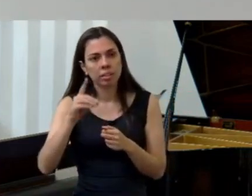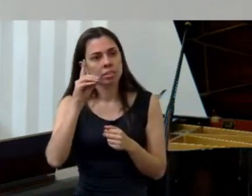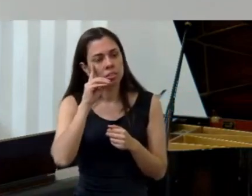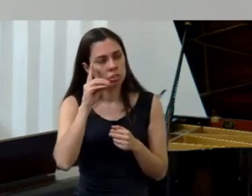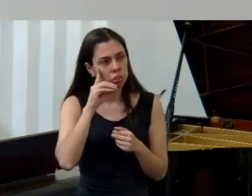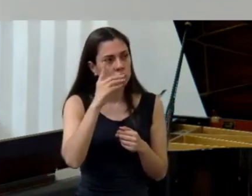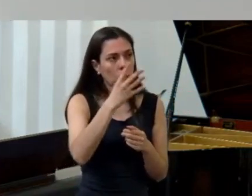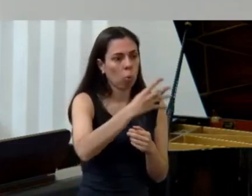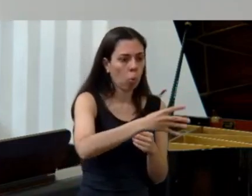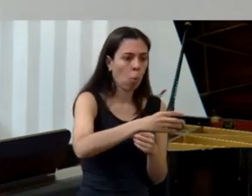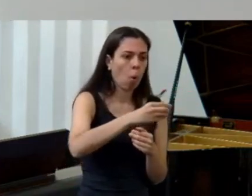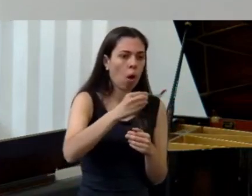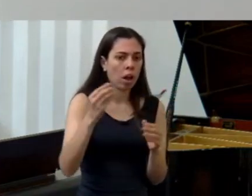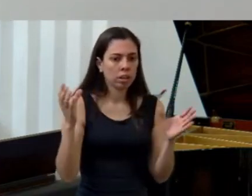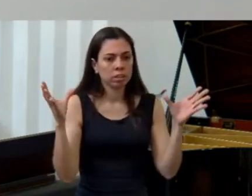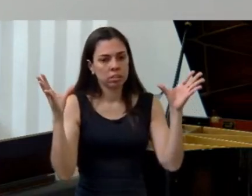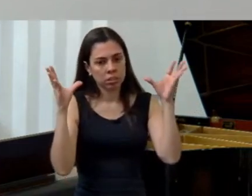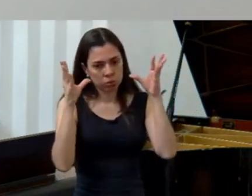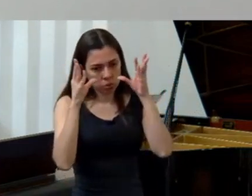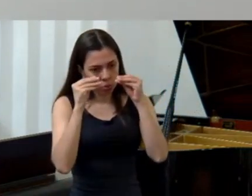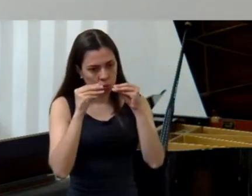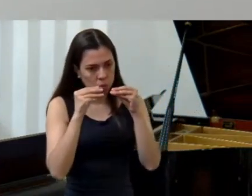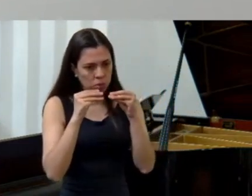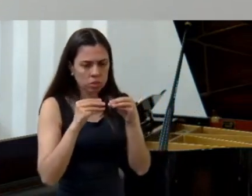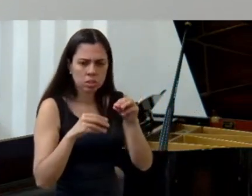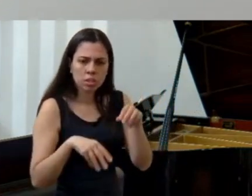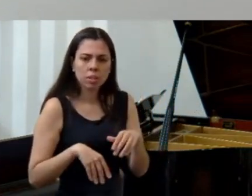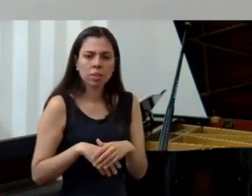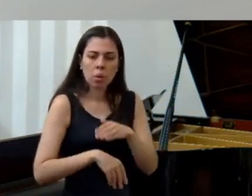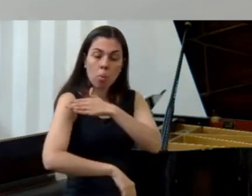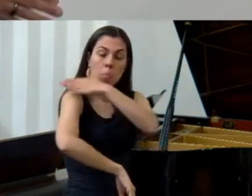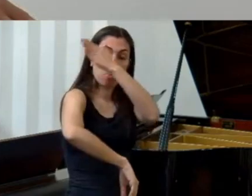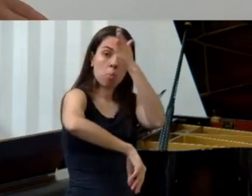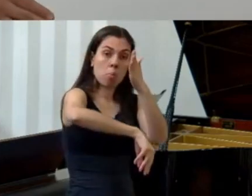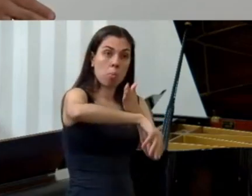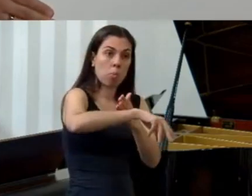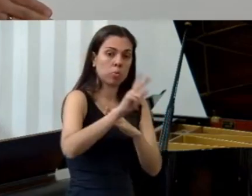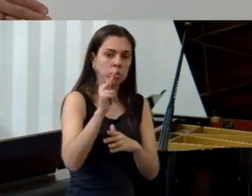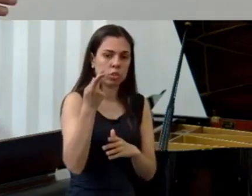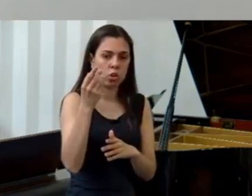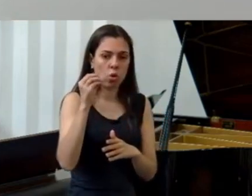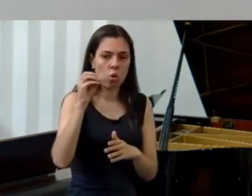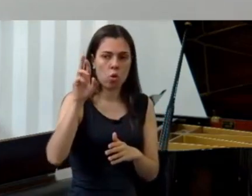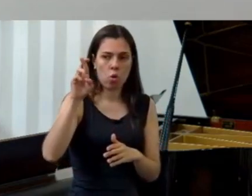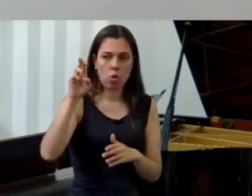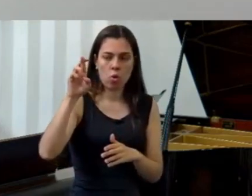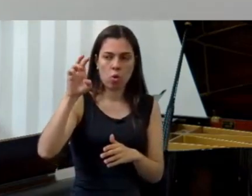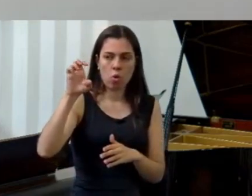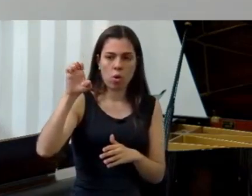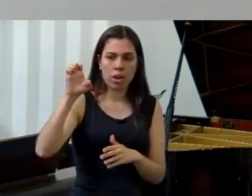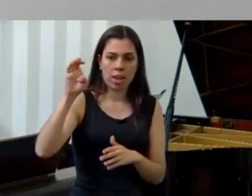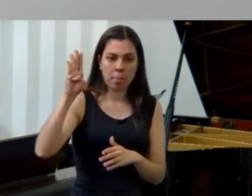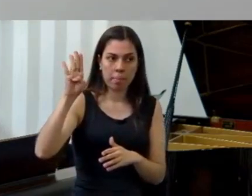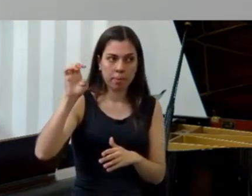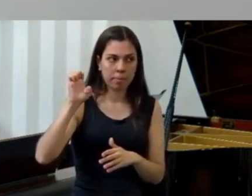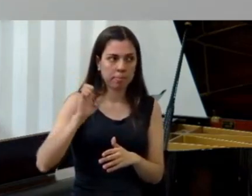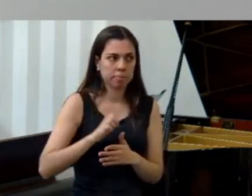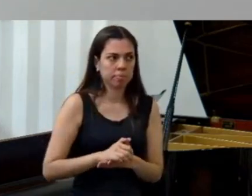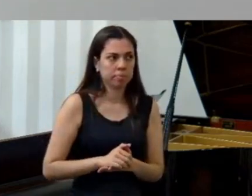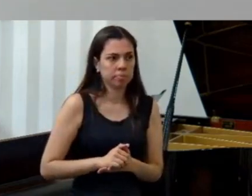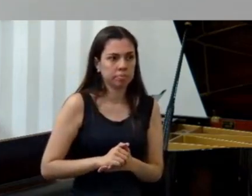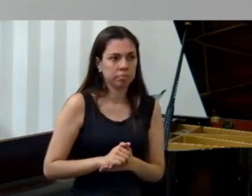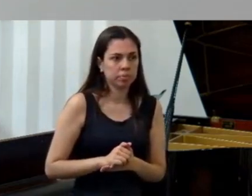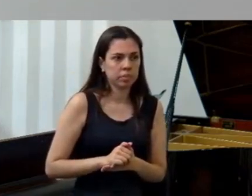Deus, muito provavelmente no lugar onde Moisés teve aquela experiência em que ele pede para ver a glória de Deus, e Deus